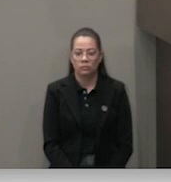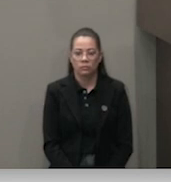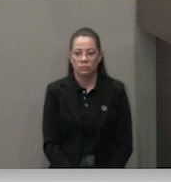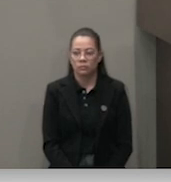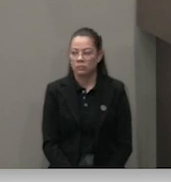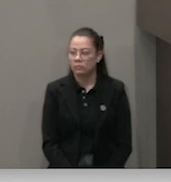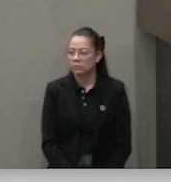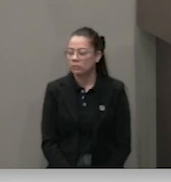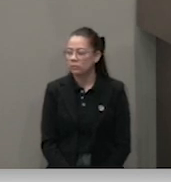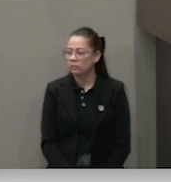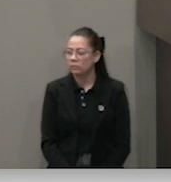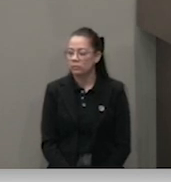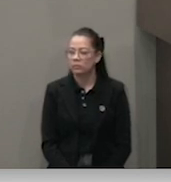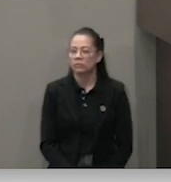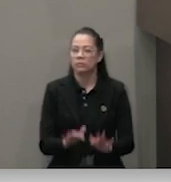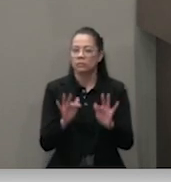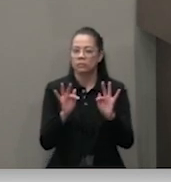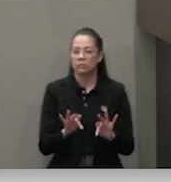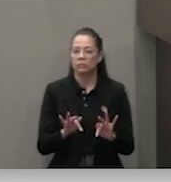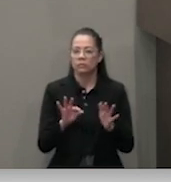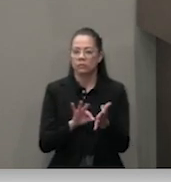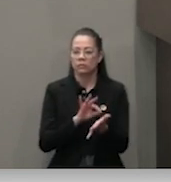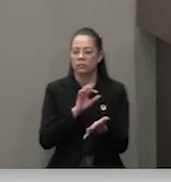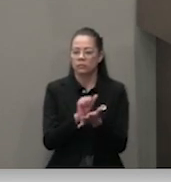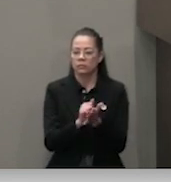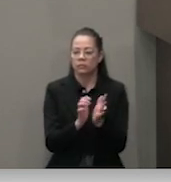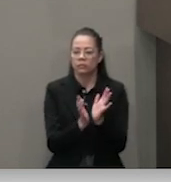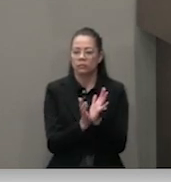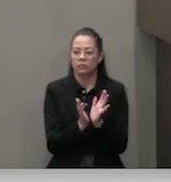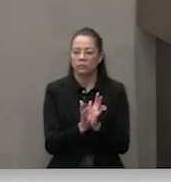ah finalizadas as inscrições